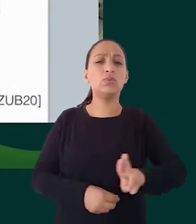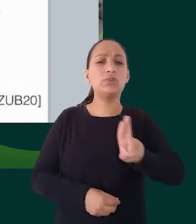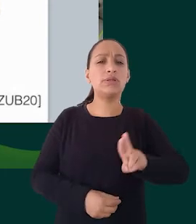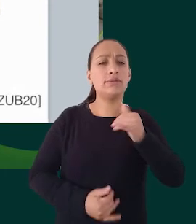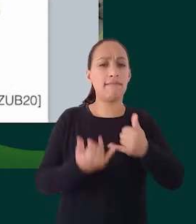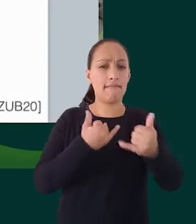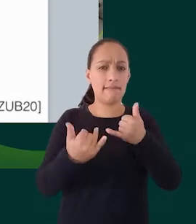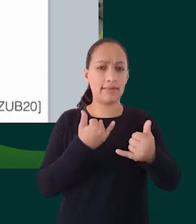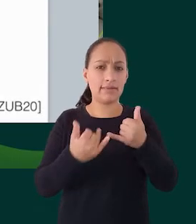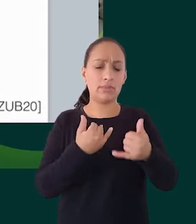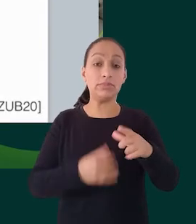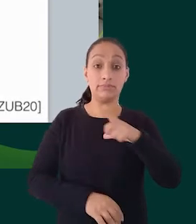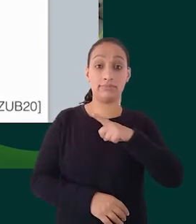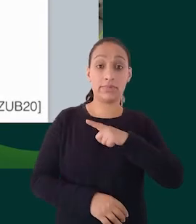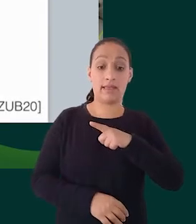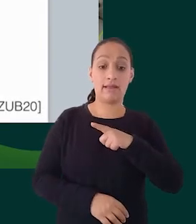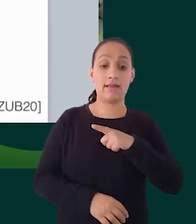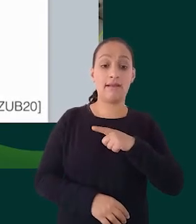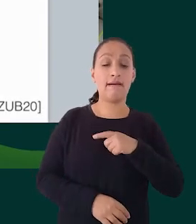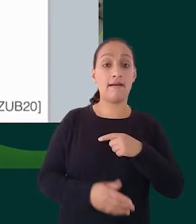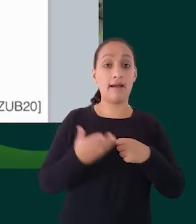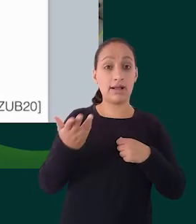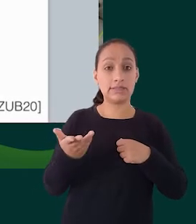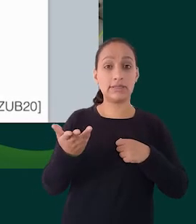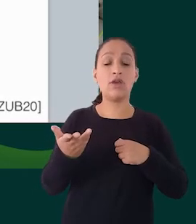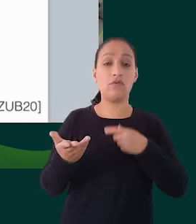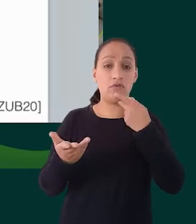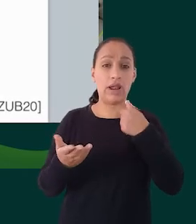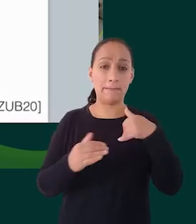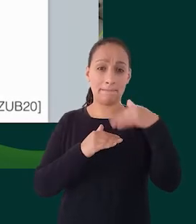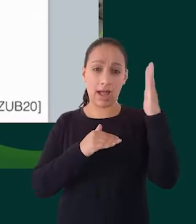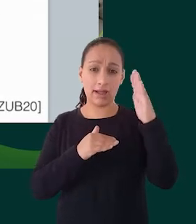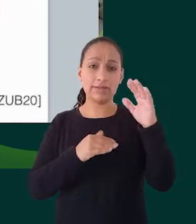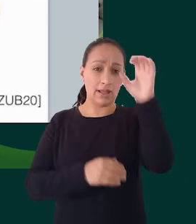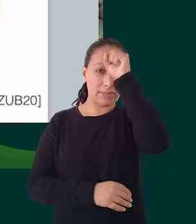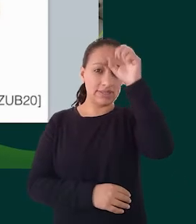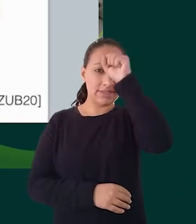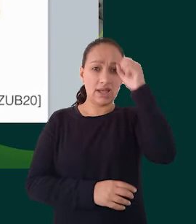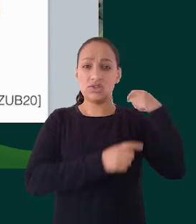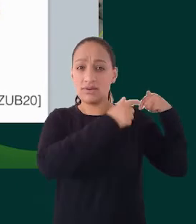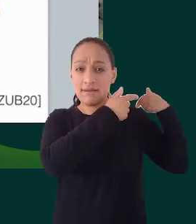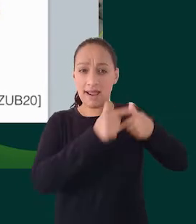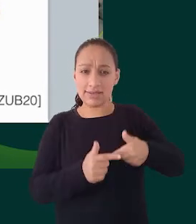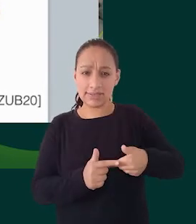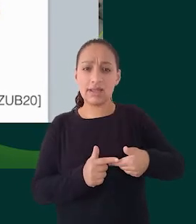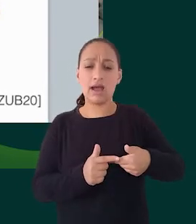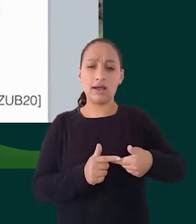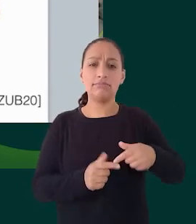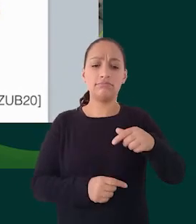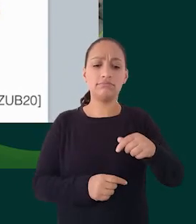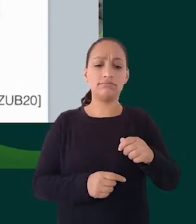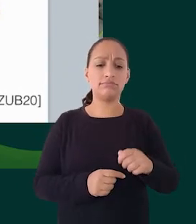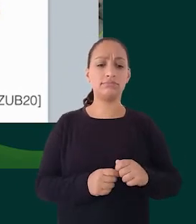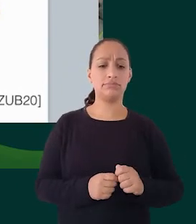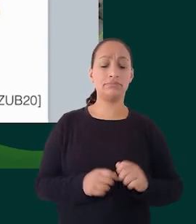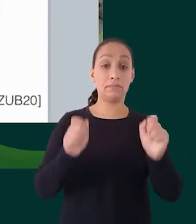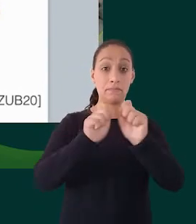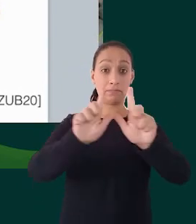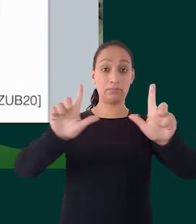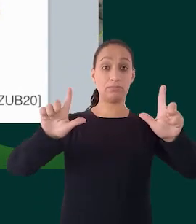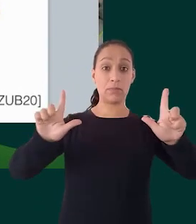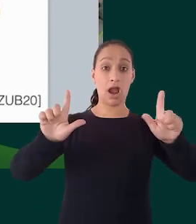Aqui tem essa parte que é a que eu vou abordar mais, de aprendizagem clássica. Está aqui um pouquinho maior com